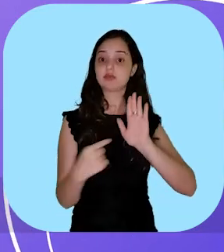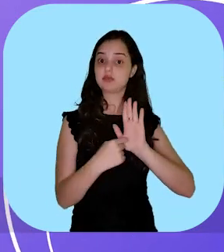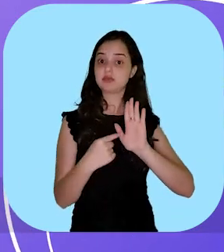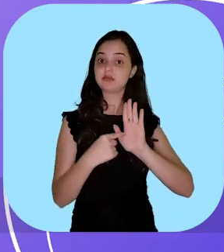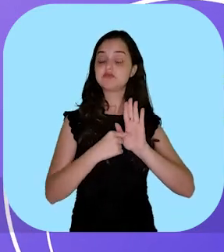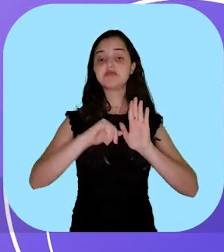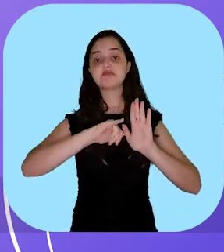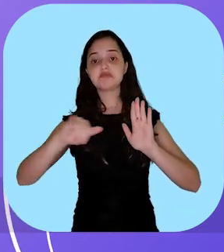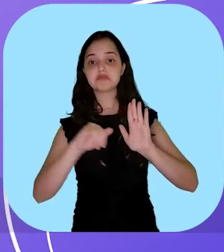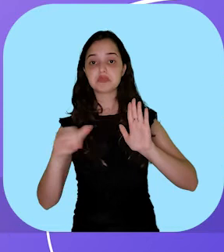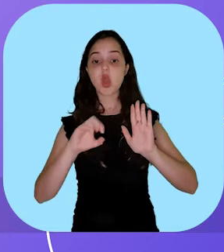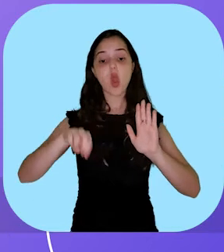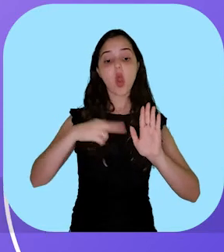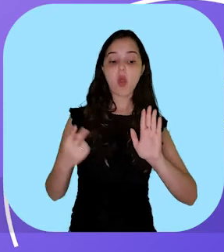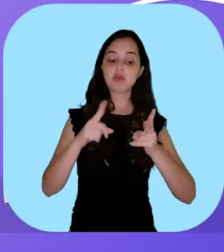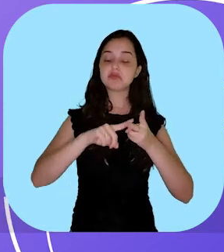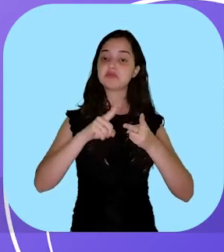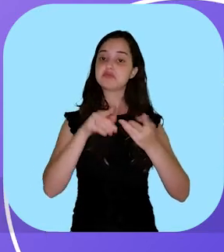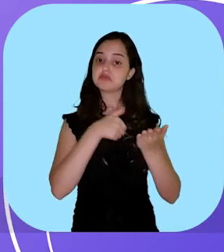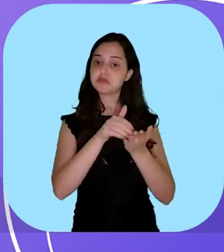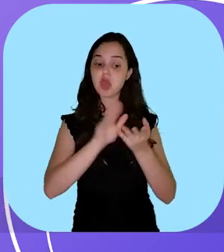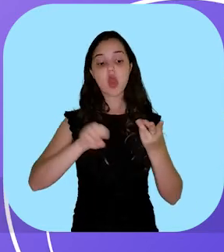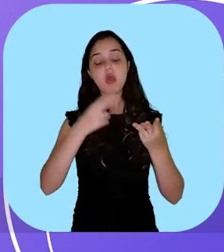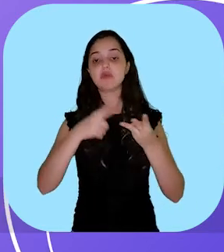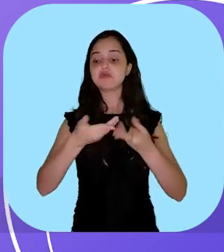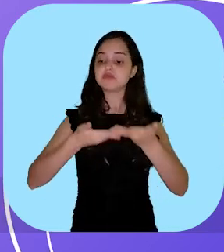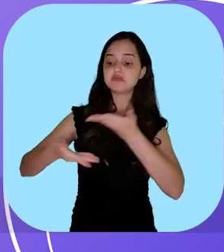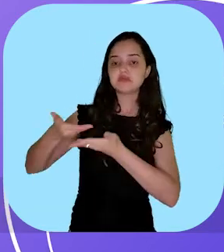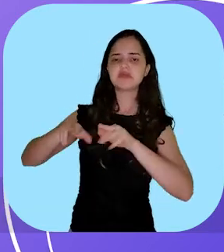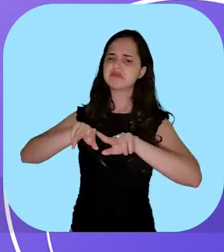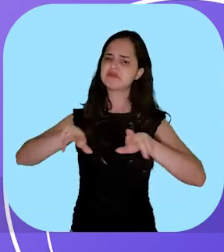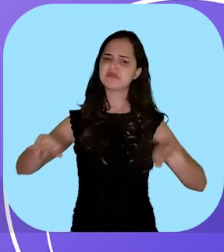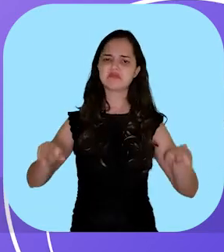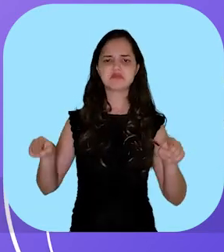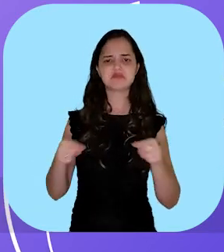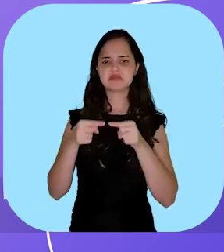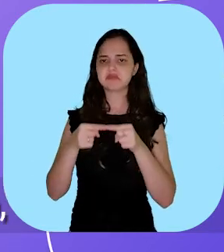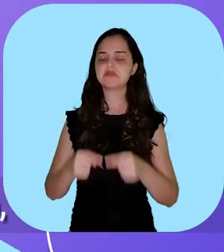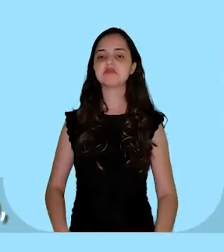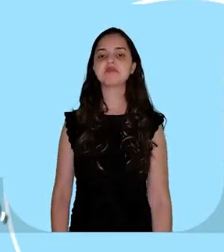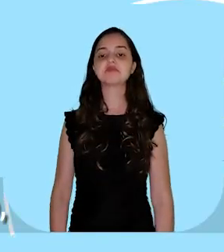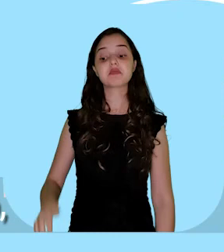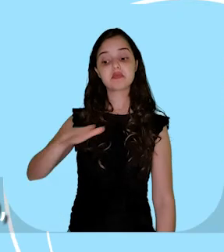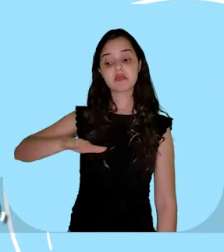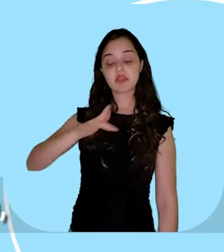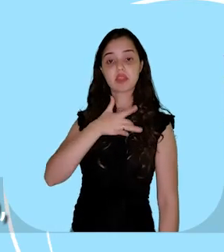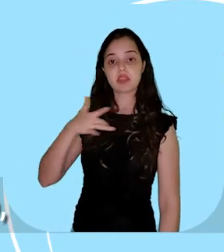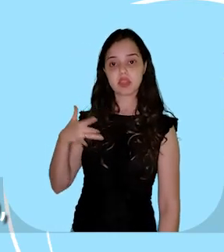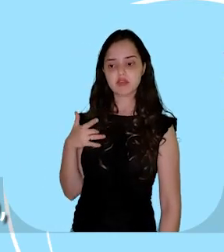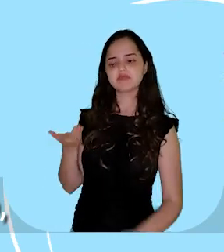ser informativo, de encaminhamento, de mediação de conflitos, entre outros. Nas áreas da